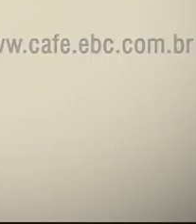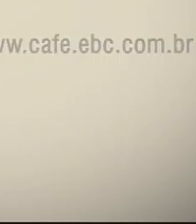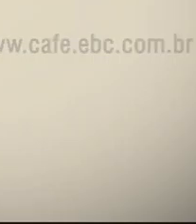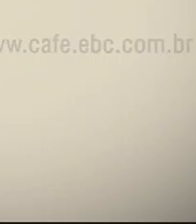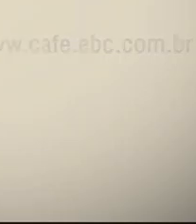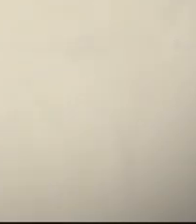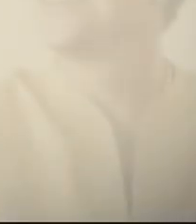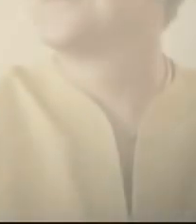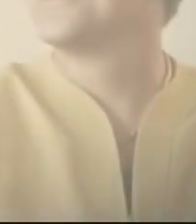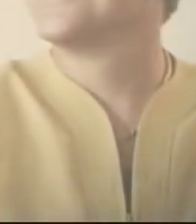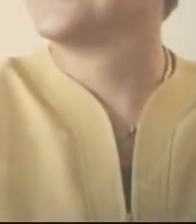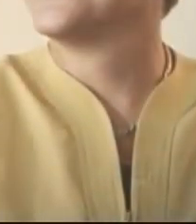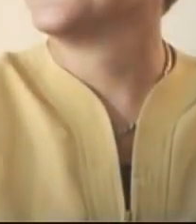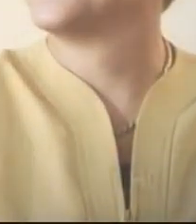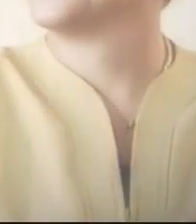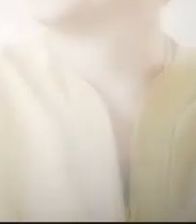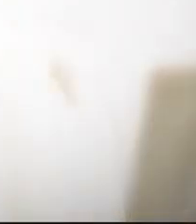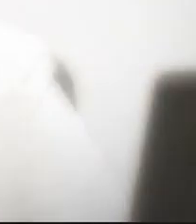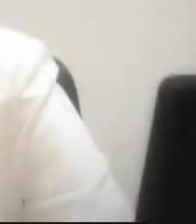www.café.ebc.com.br.